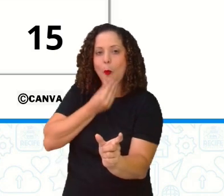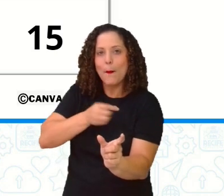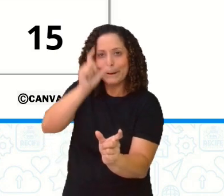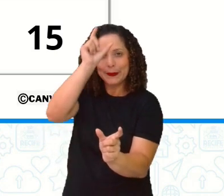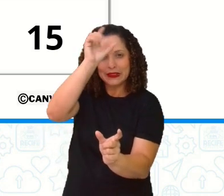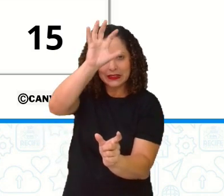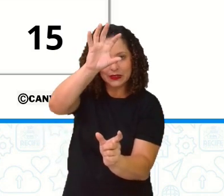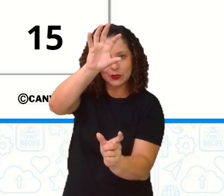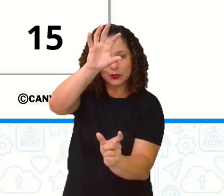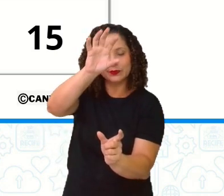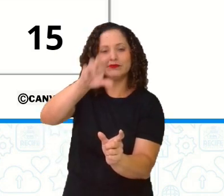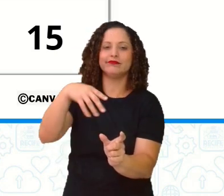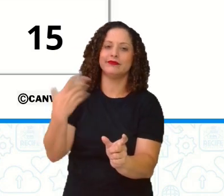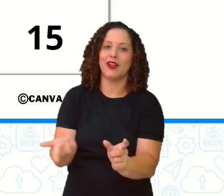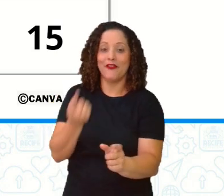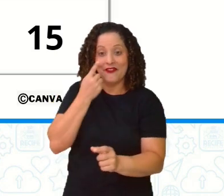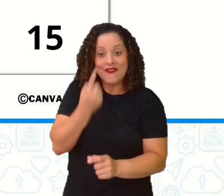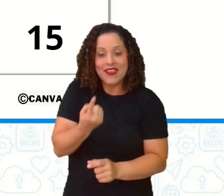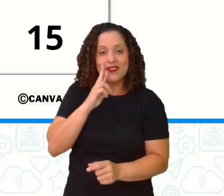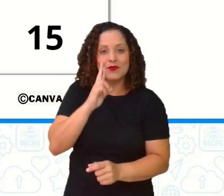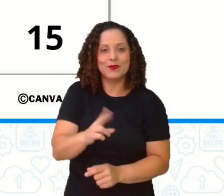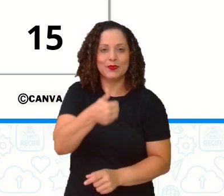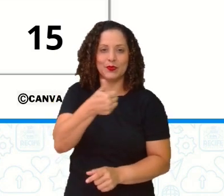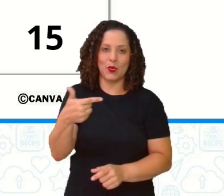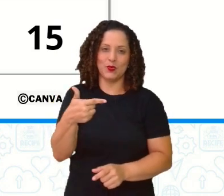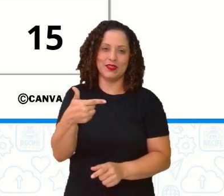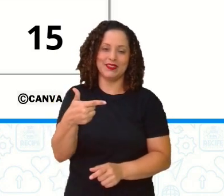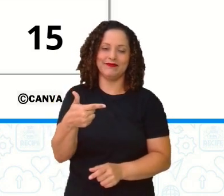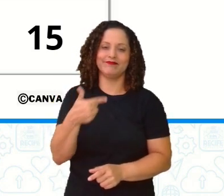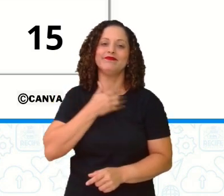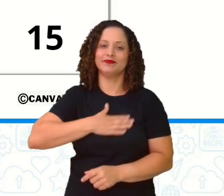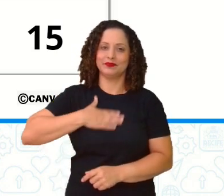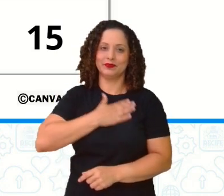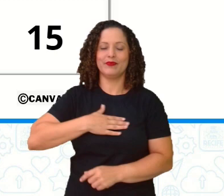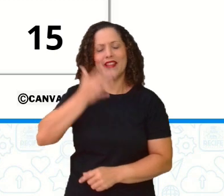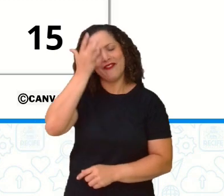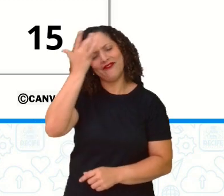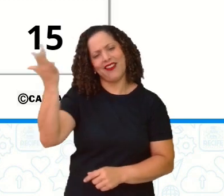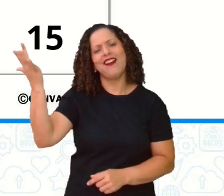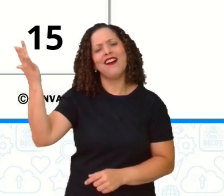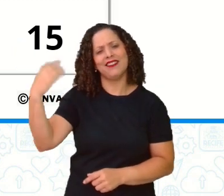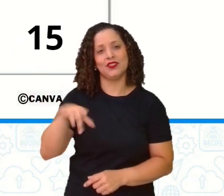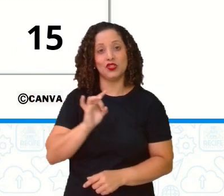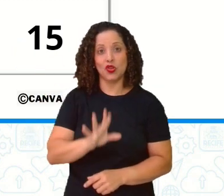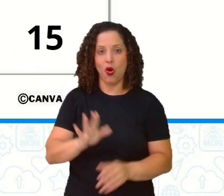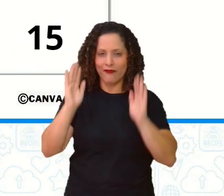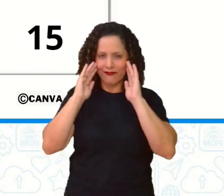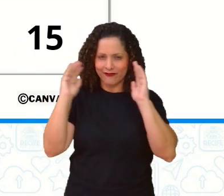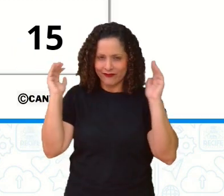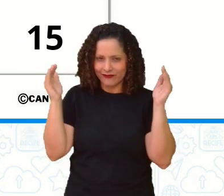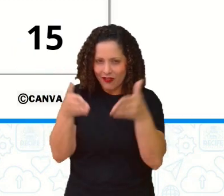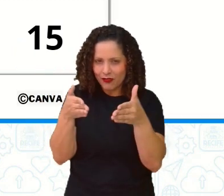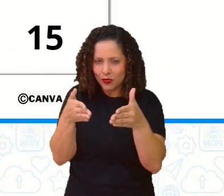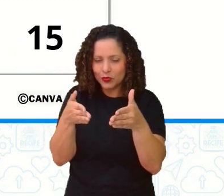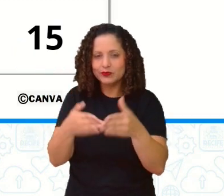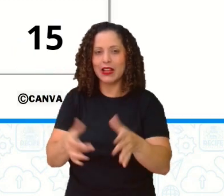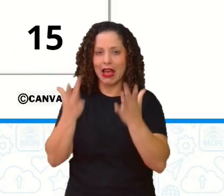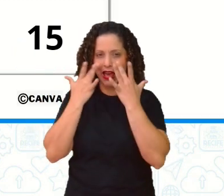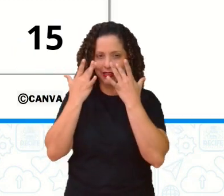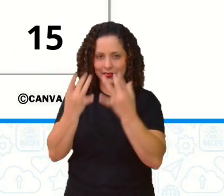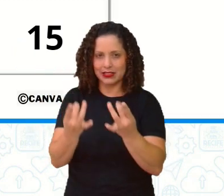resultado 12. Exatamente. Não é fácil? É só acompanhar linha